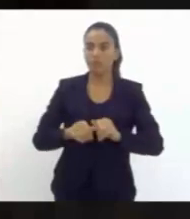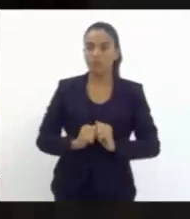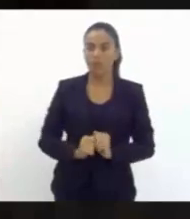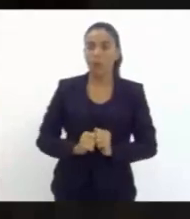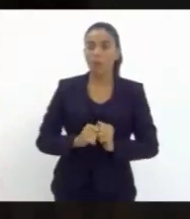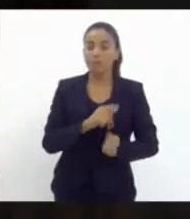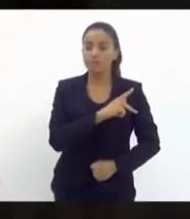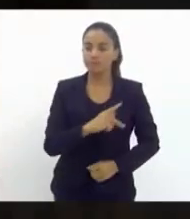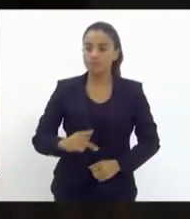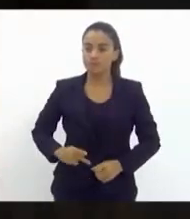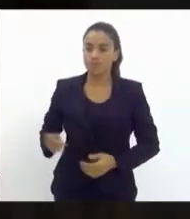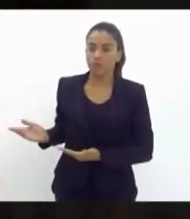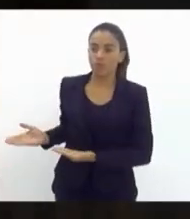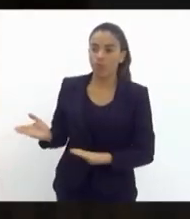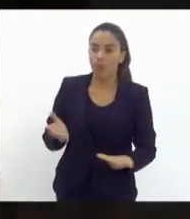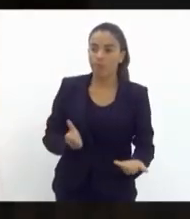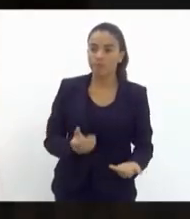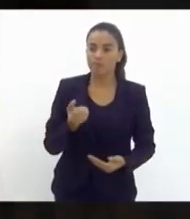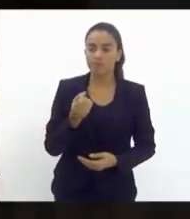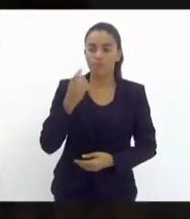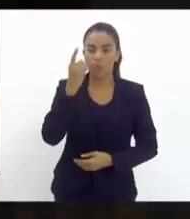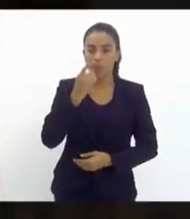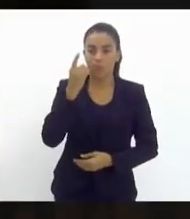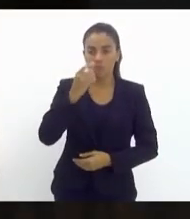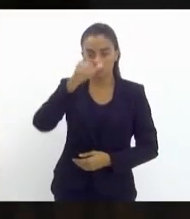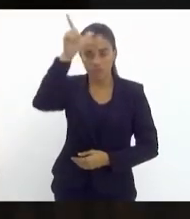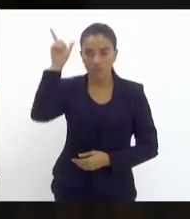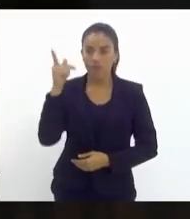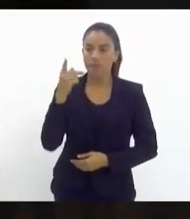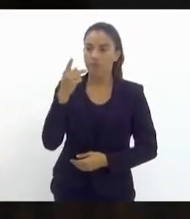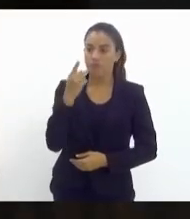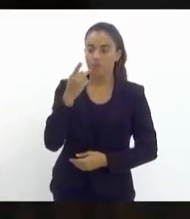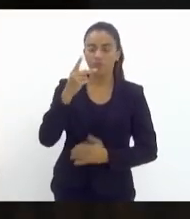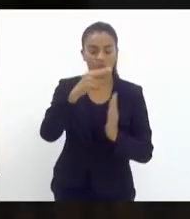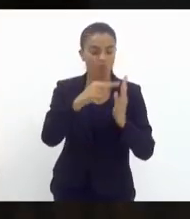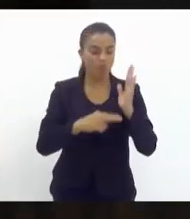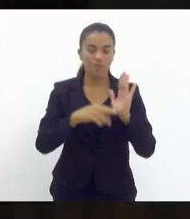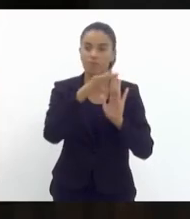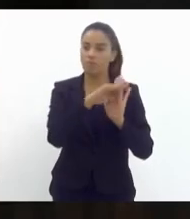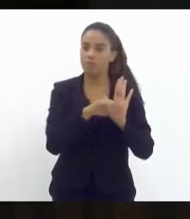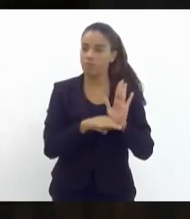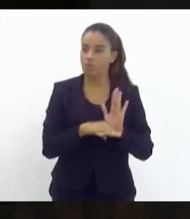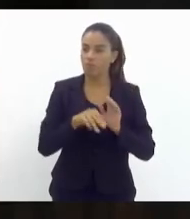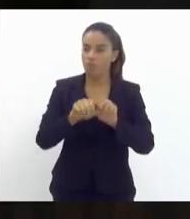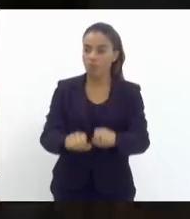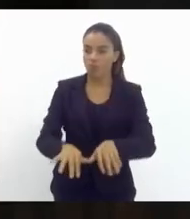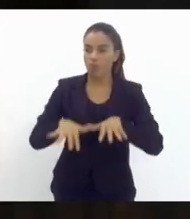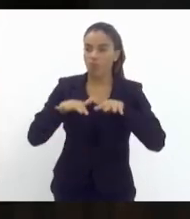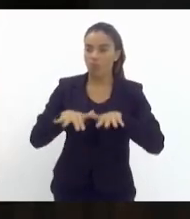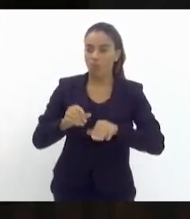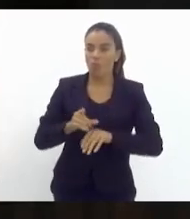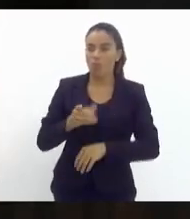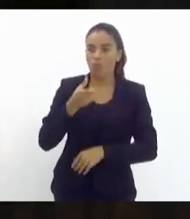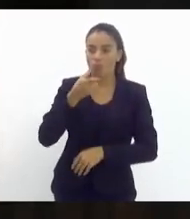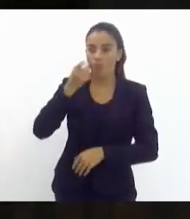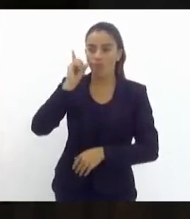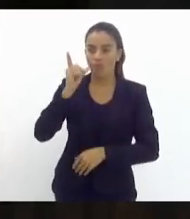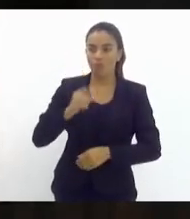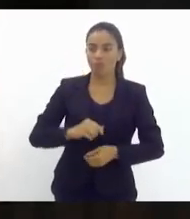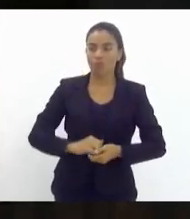a presidência convida o senhor Deputado Luiz Paulo para fazer a leitura da ata da sessão anterior